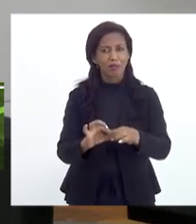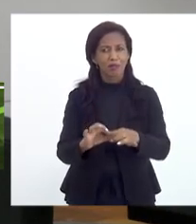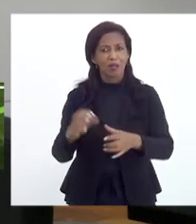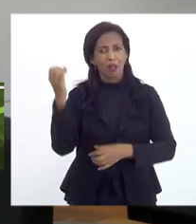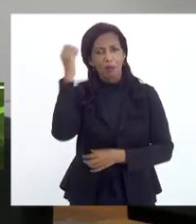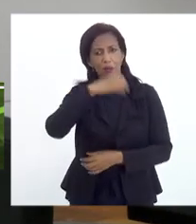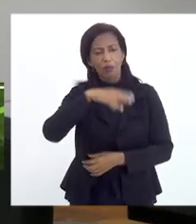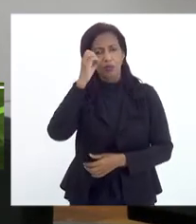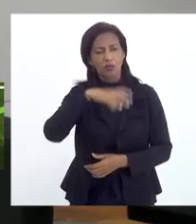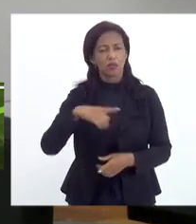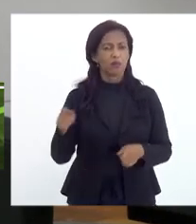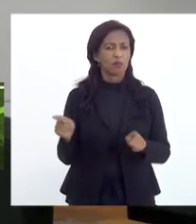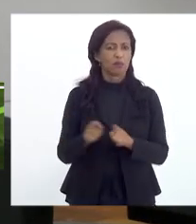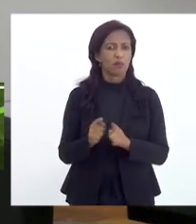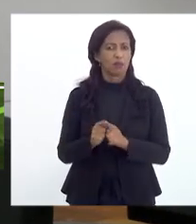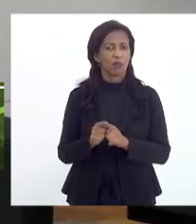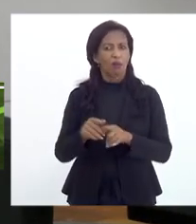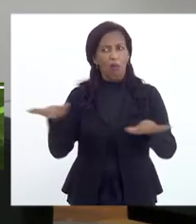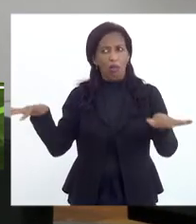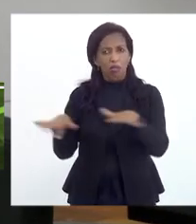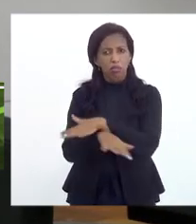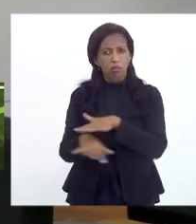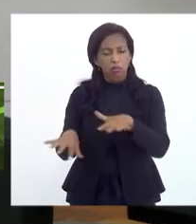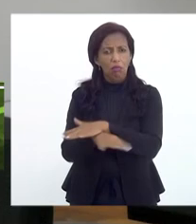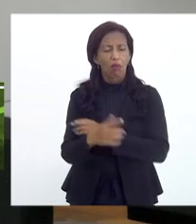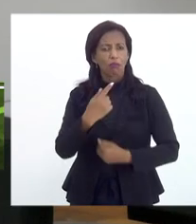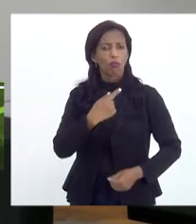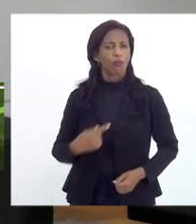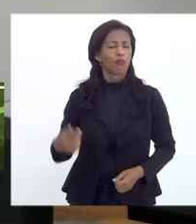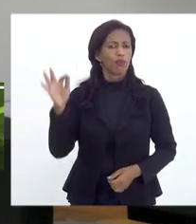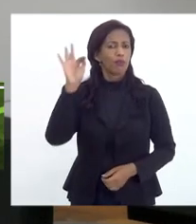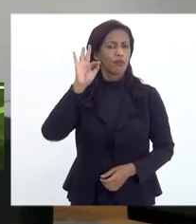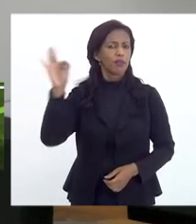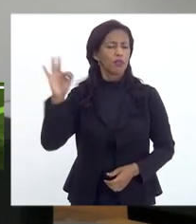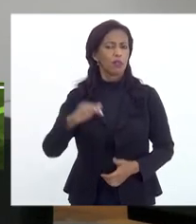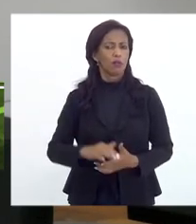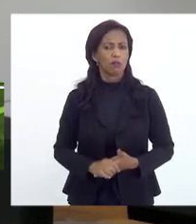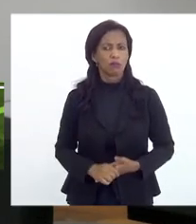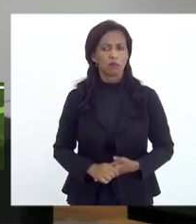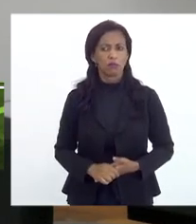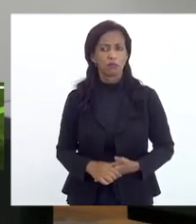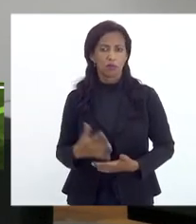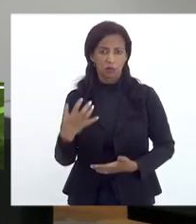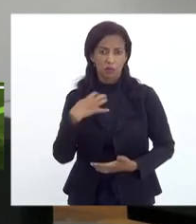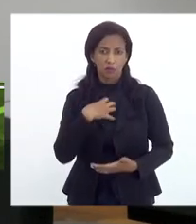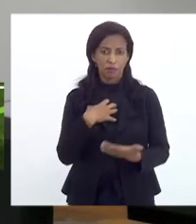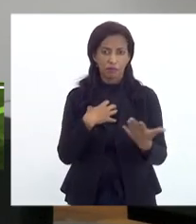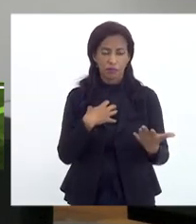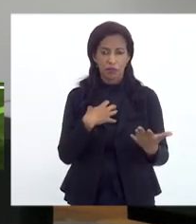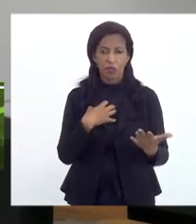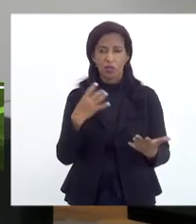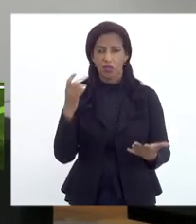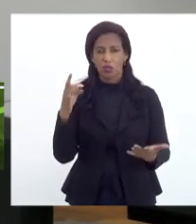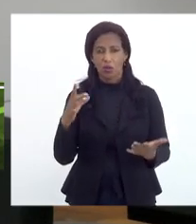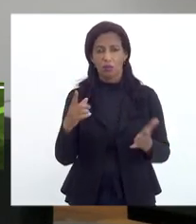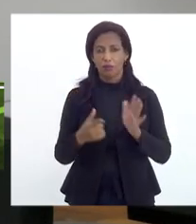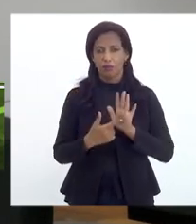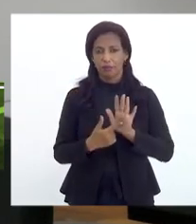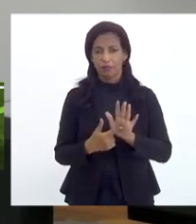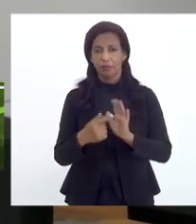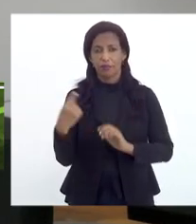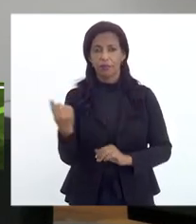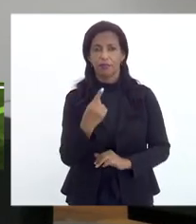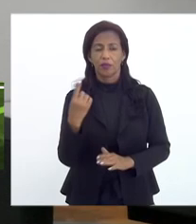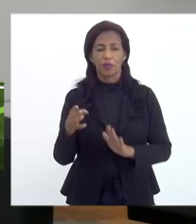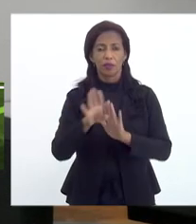Abusivo Inclusive De submissão Com o governo federal Então nesse sentido Só para ressaltar Aqui A